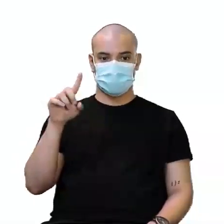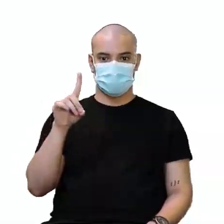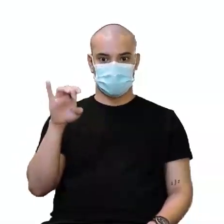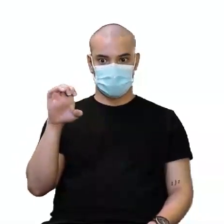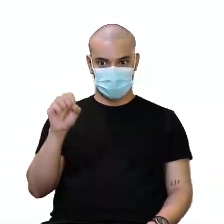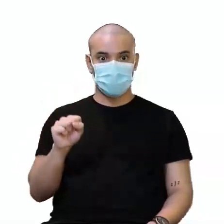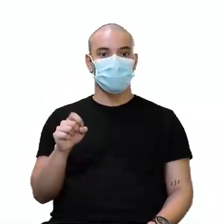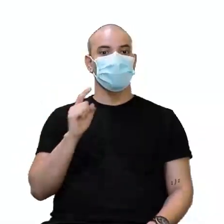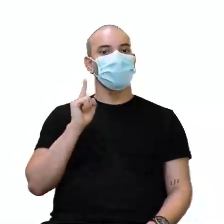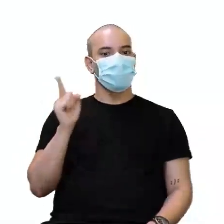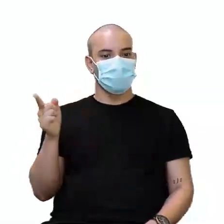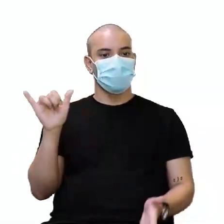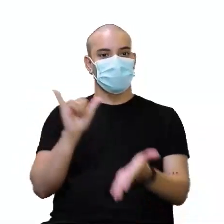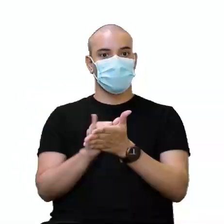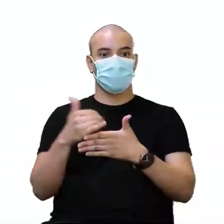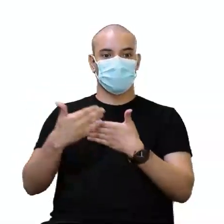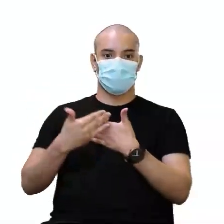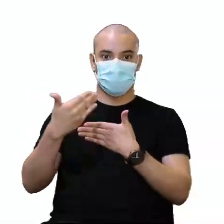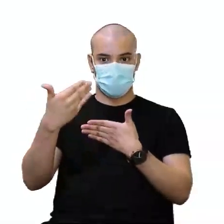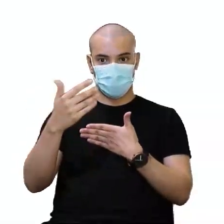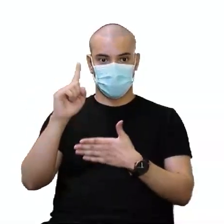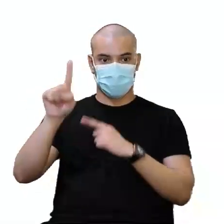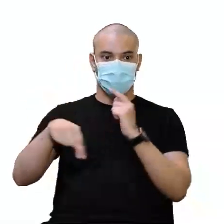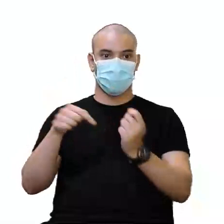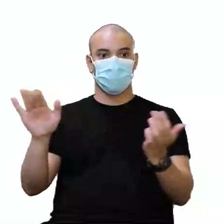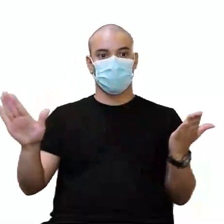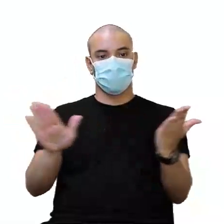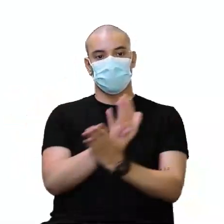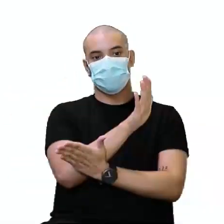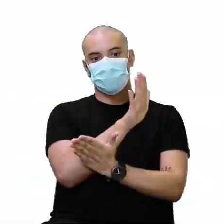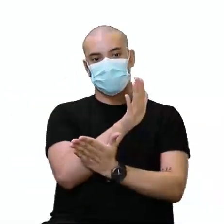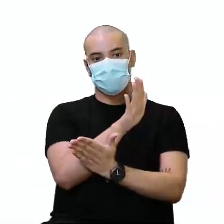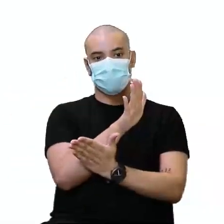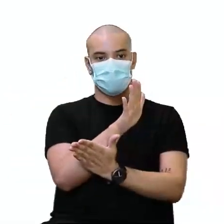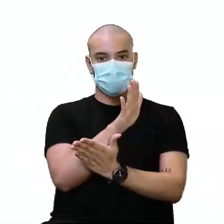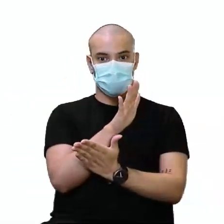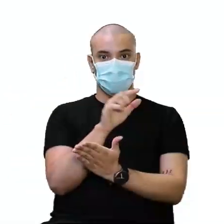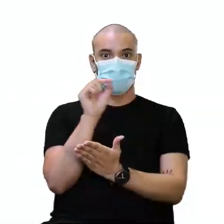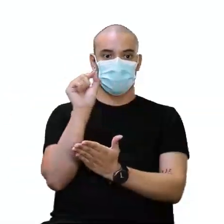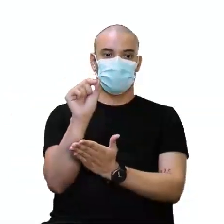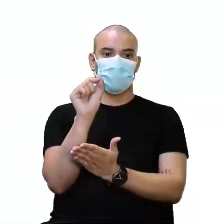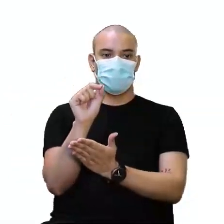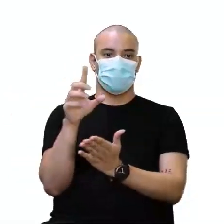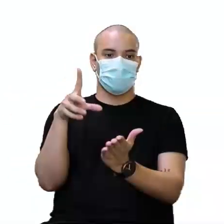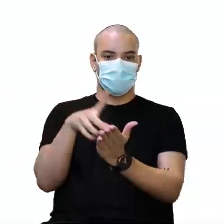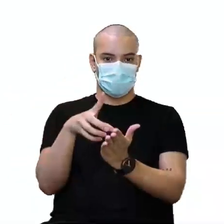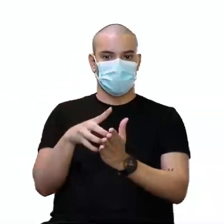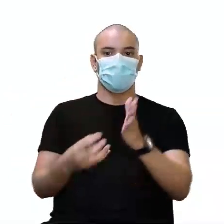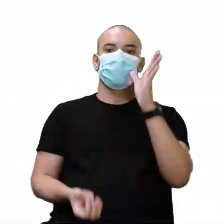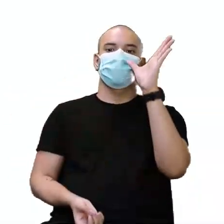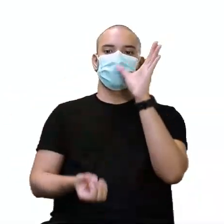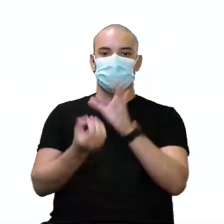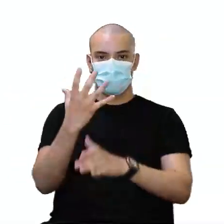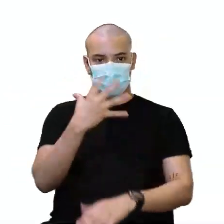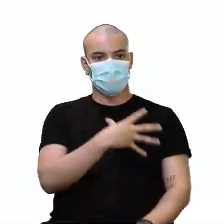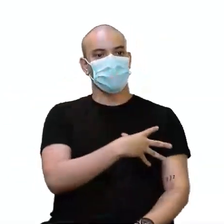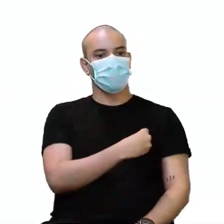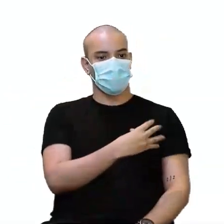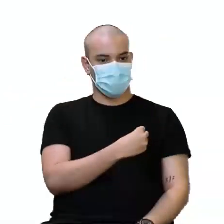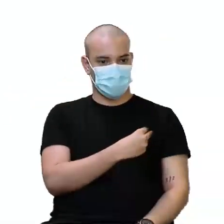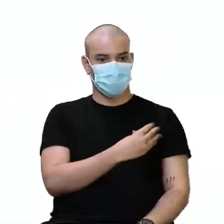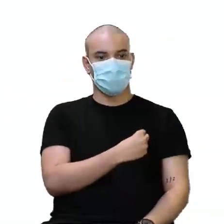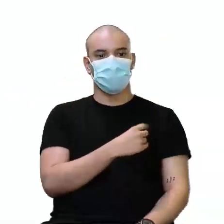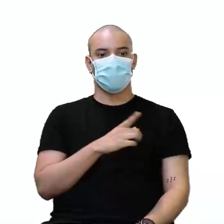aqueles que vão, consequentemente, após a extinção dos dinossauros, dar origem aos mamíferos e que nós